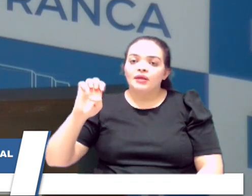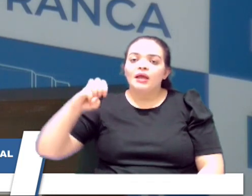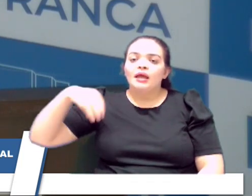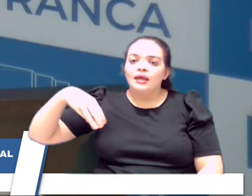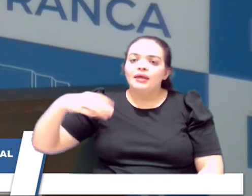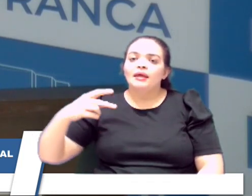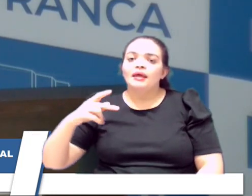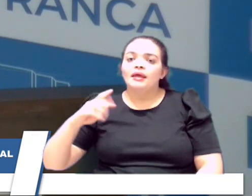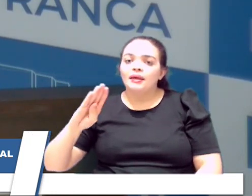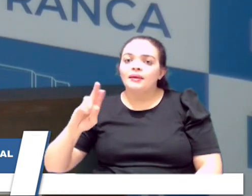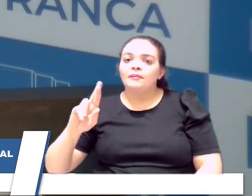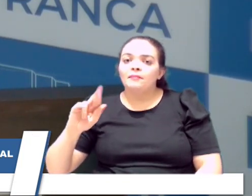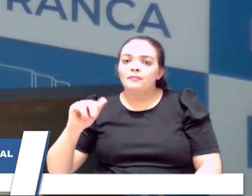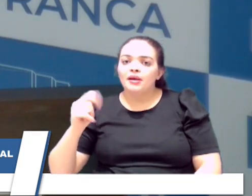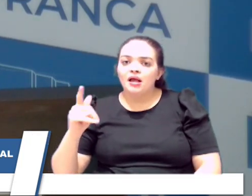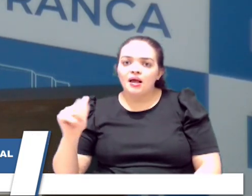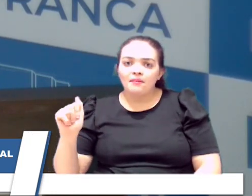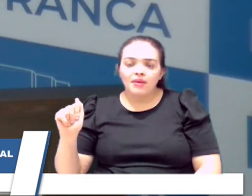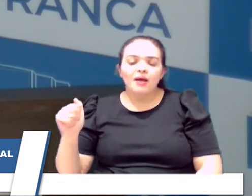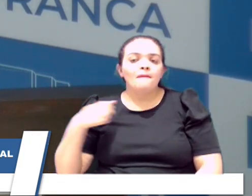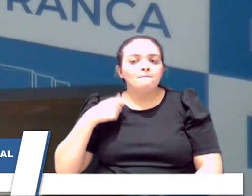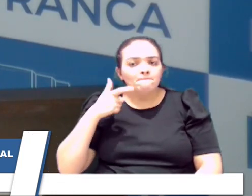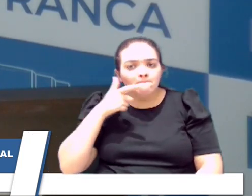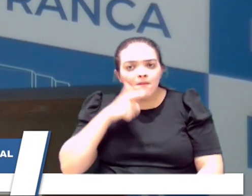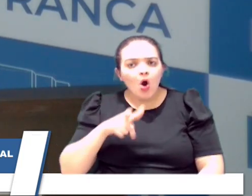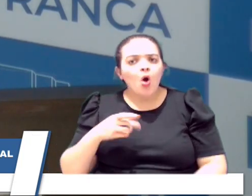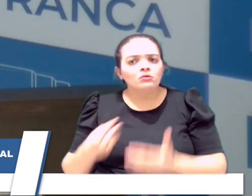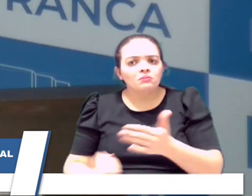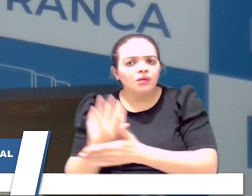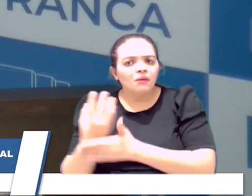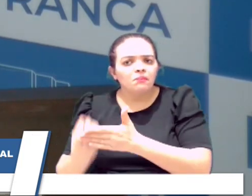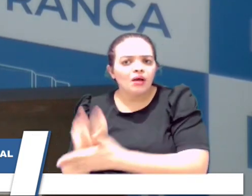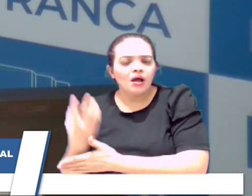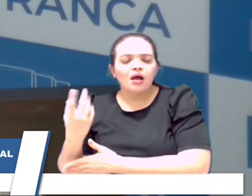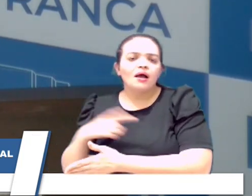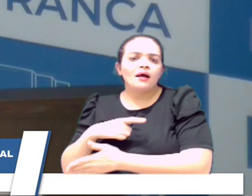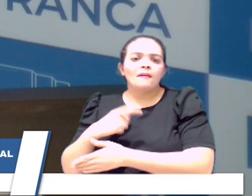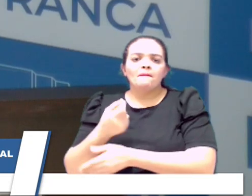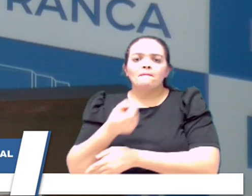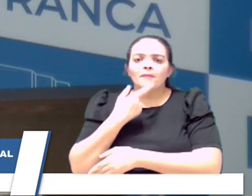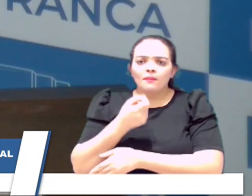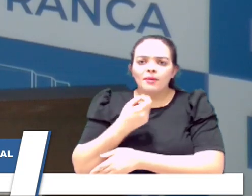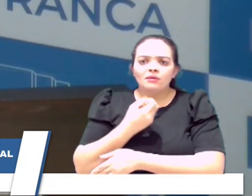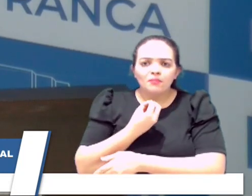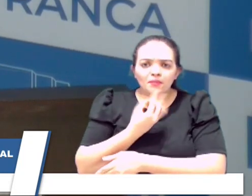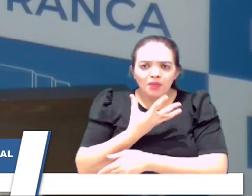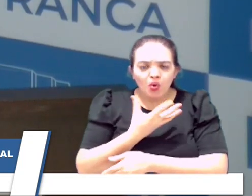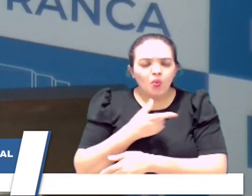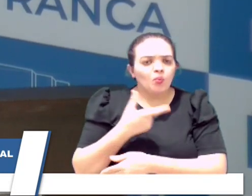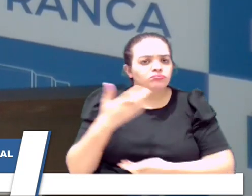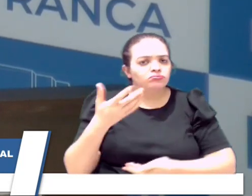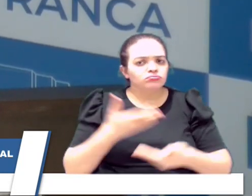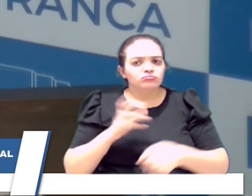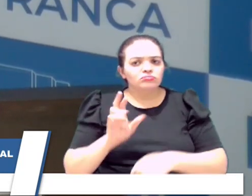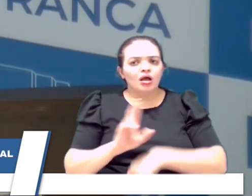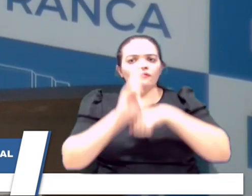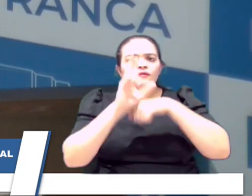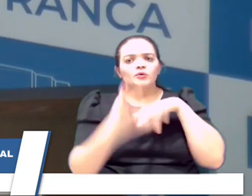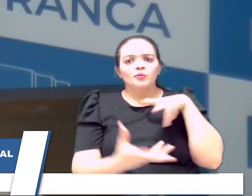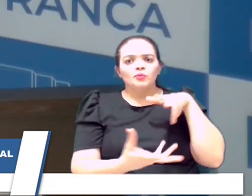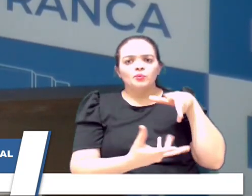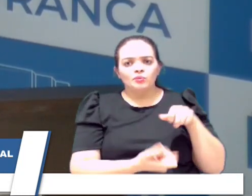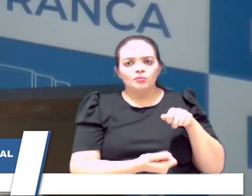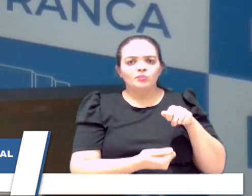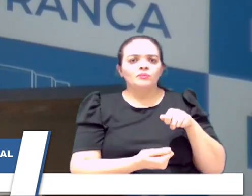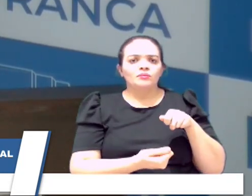dentro do Estado brasileiro que pode gerar clones, pode gerar medicação boa, que seja exemplo para o mundo inteiro. Então,